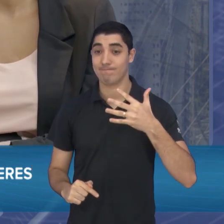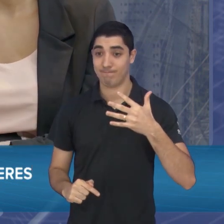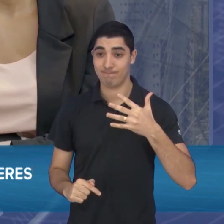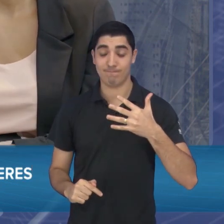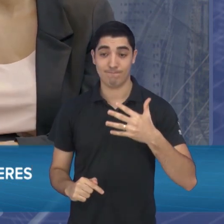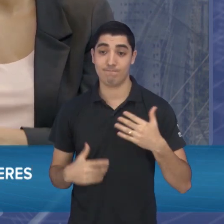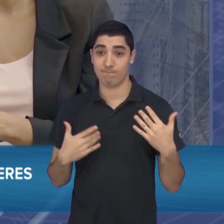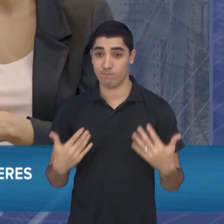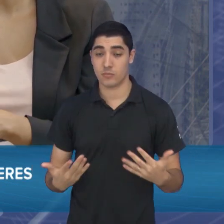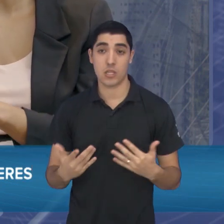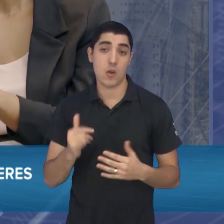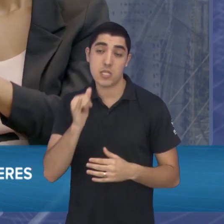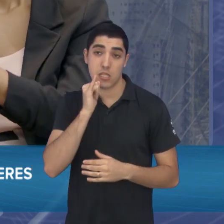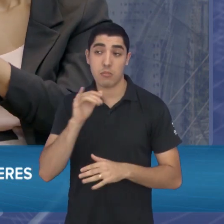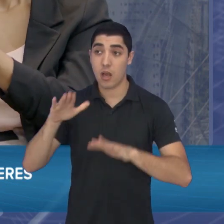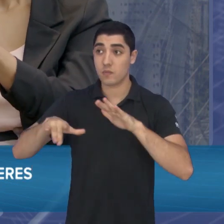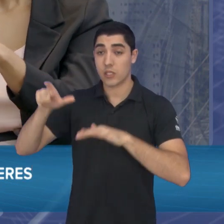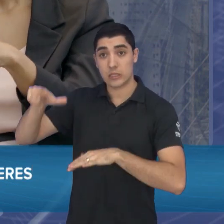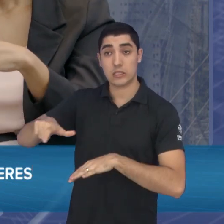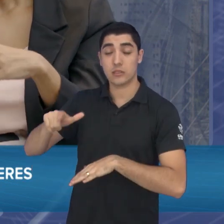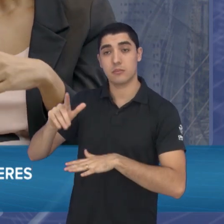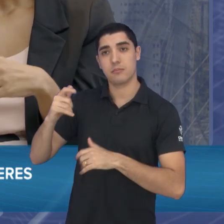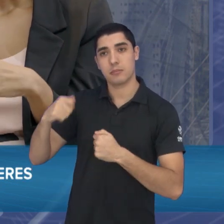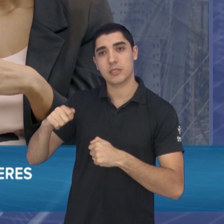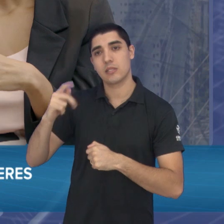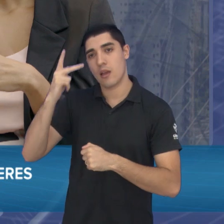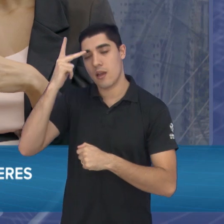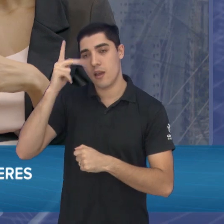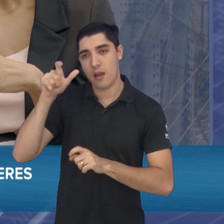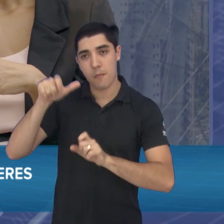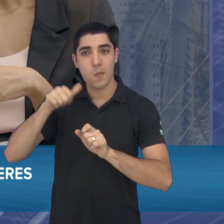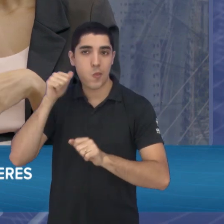a ideia empreender, então aprender